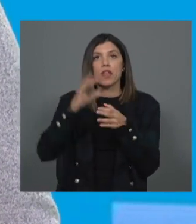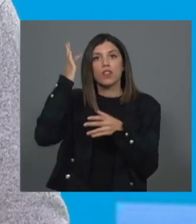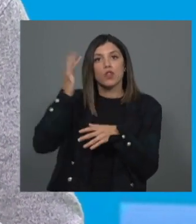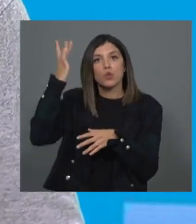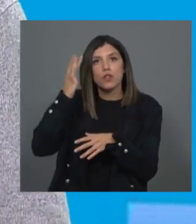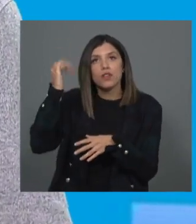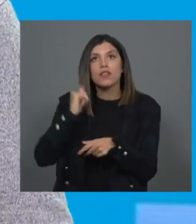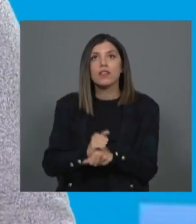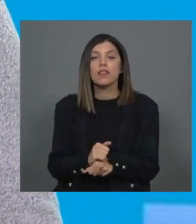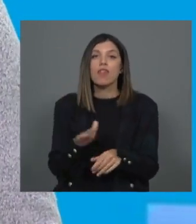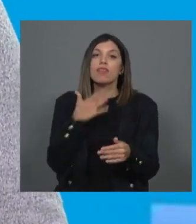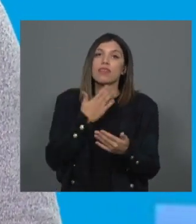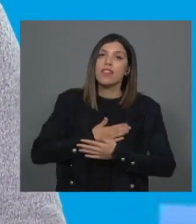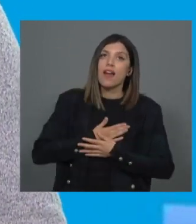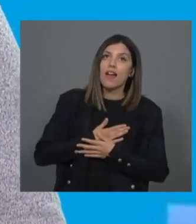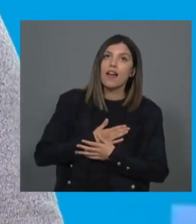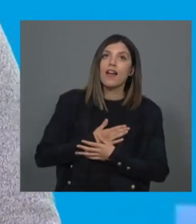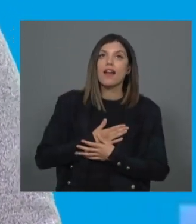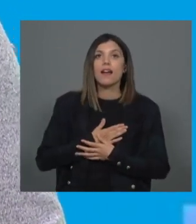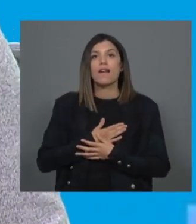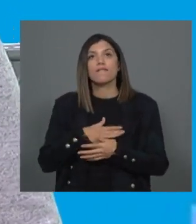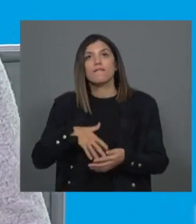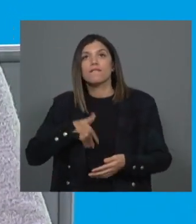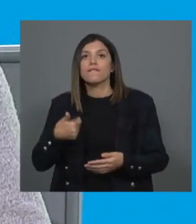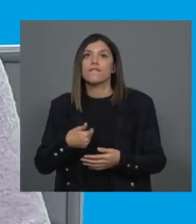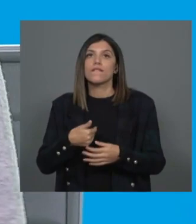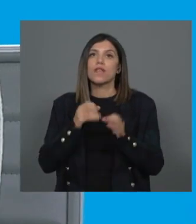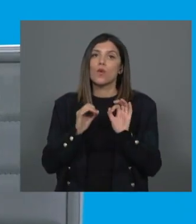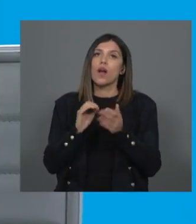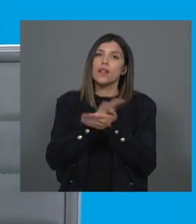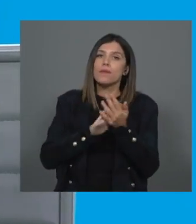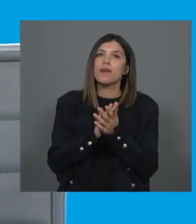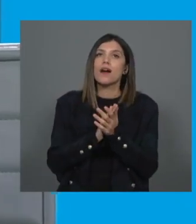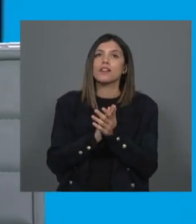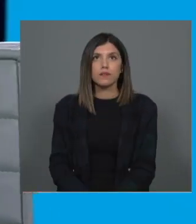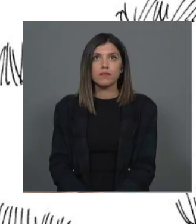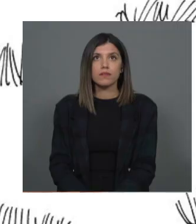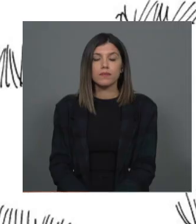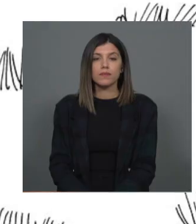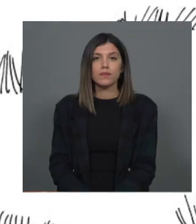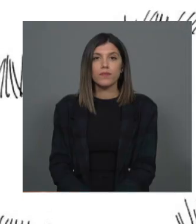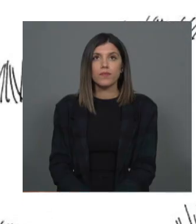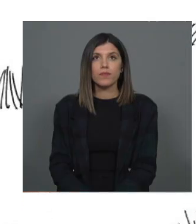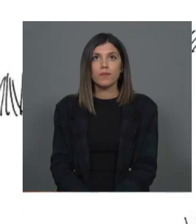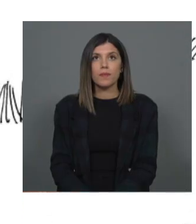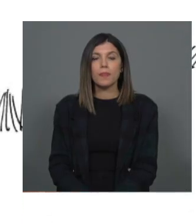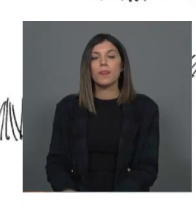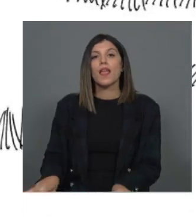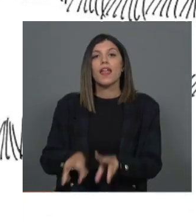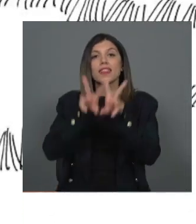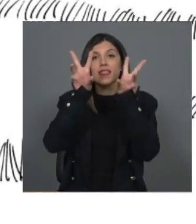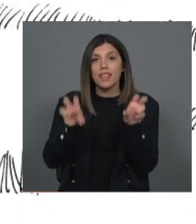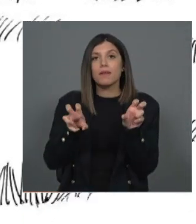assim, que nos ajuda a tornar mais consistente essa mesma experiência de caminhar juntos. Com que temas e com que